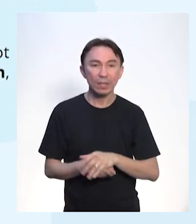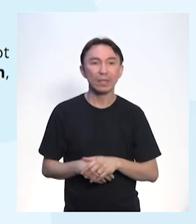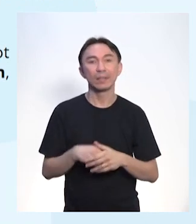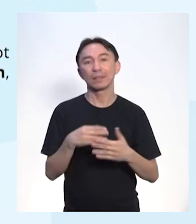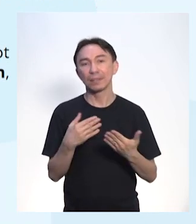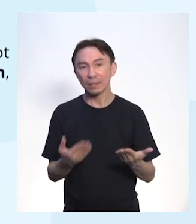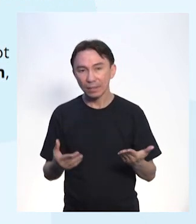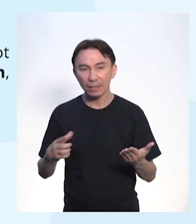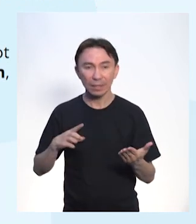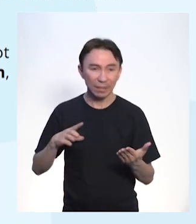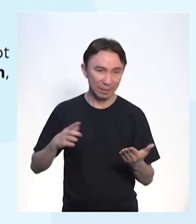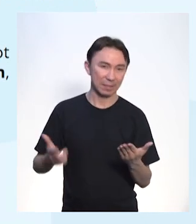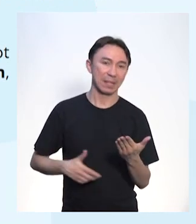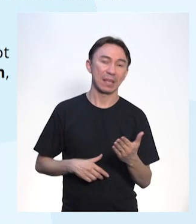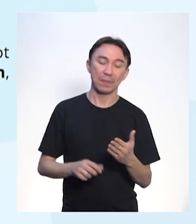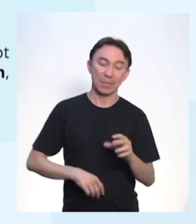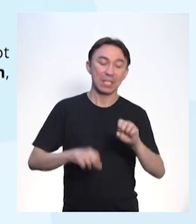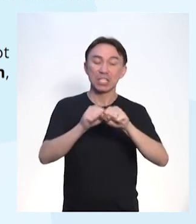de energia